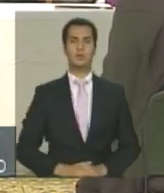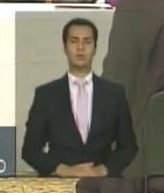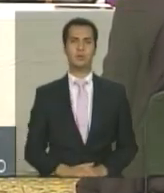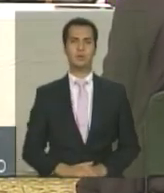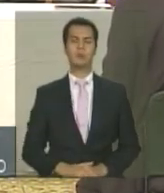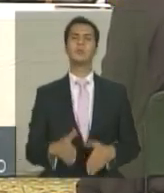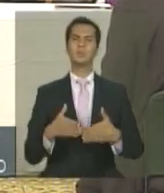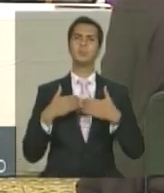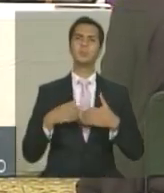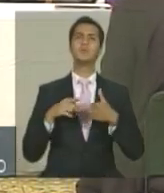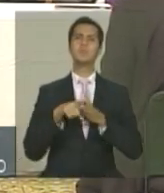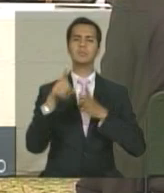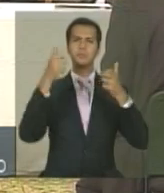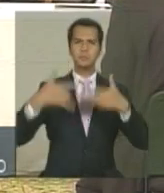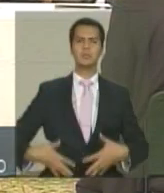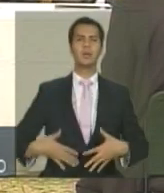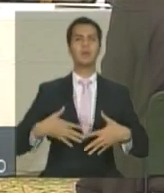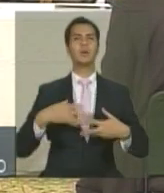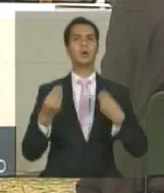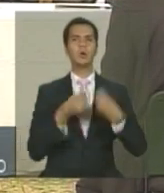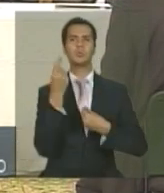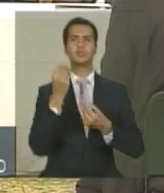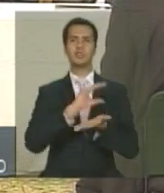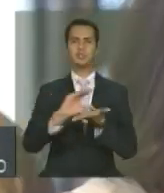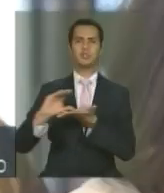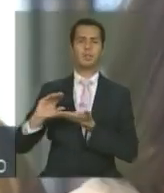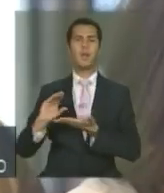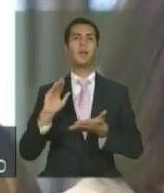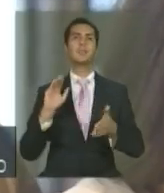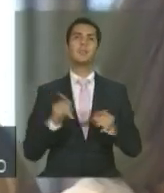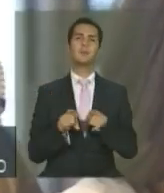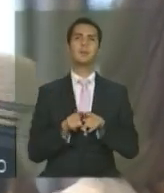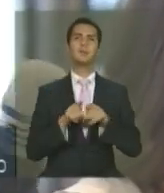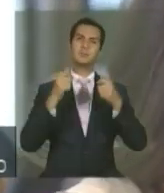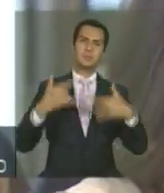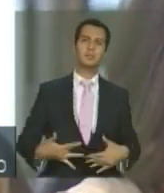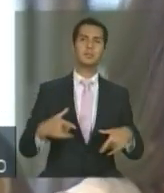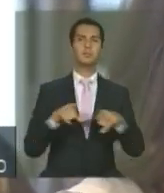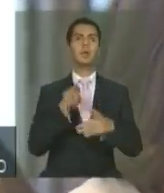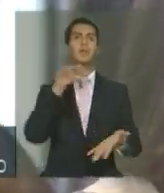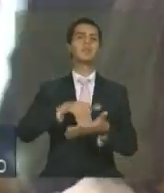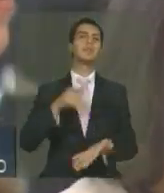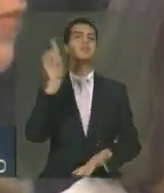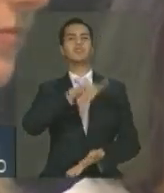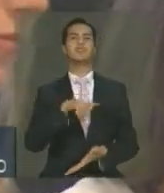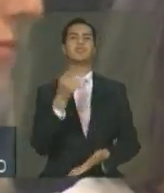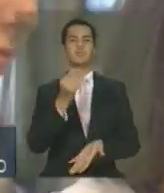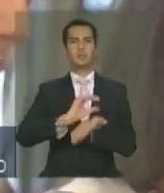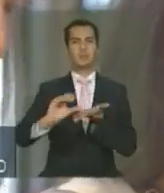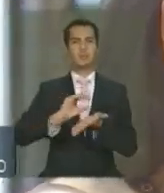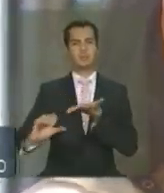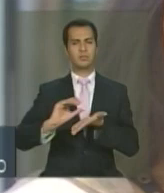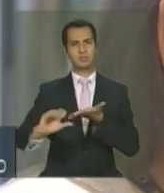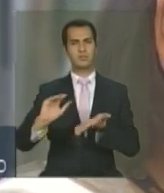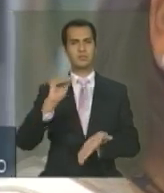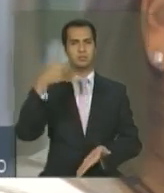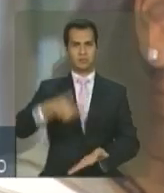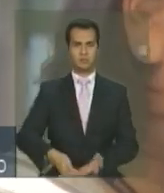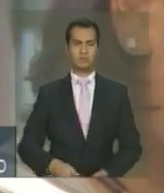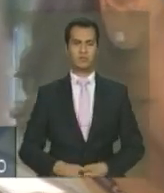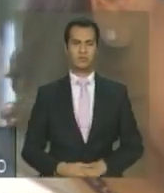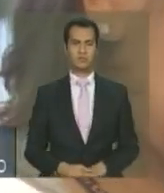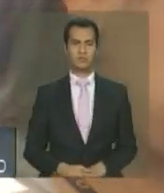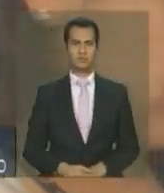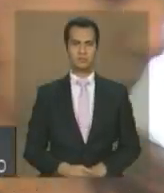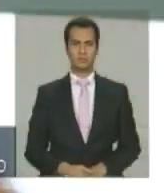até quando eles serão aplicados, esses recursos serão aplicados no Brasil. Muito bem, o presidente vai. Então, o